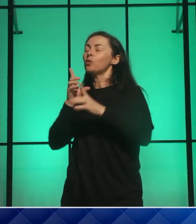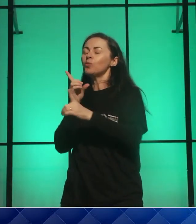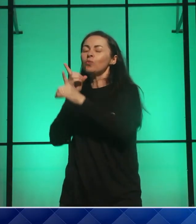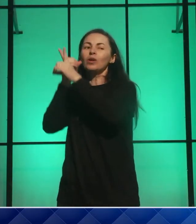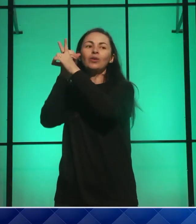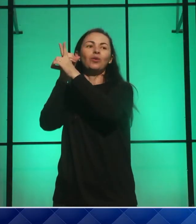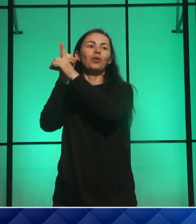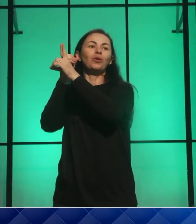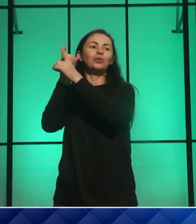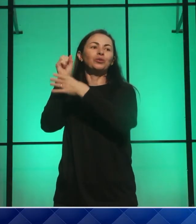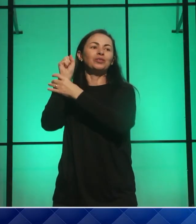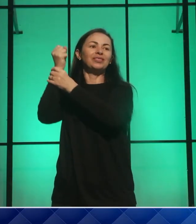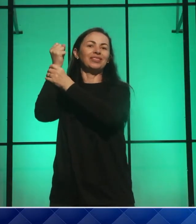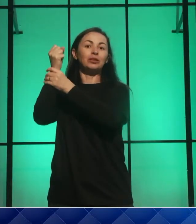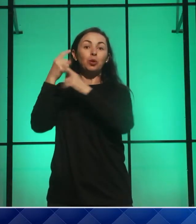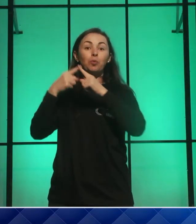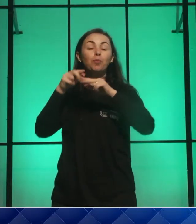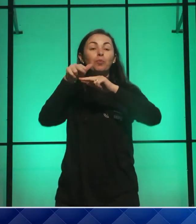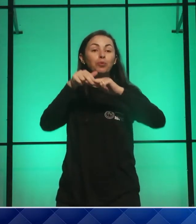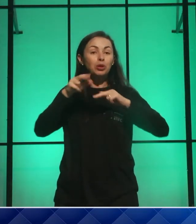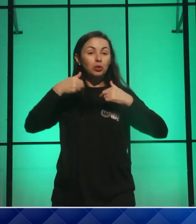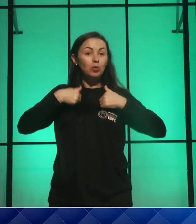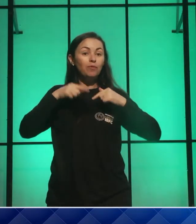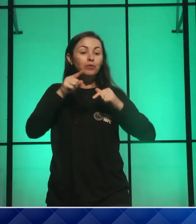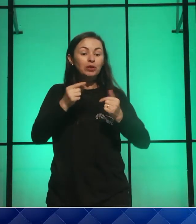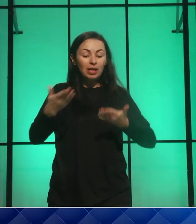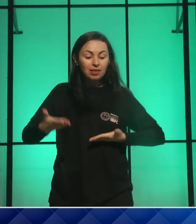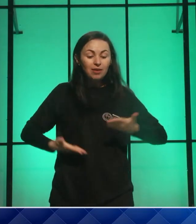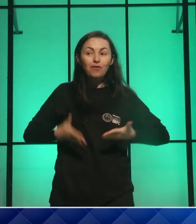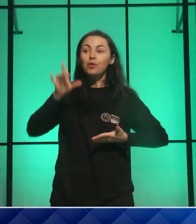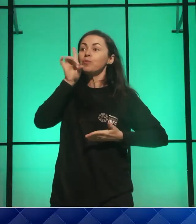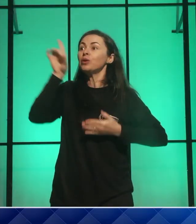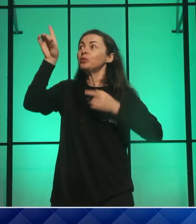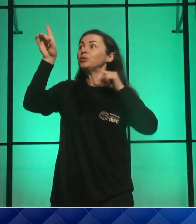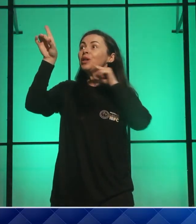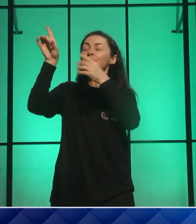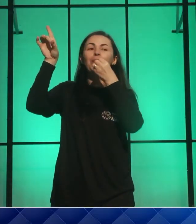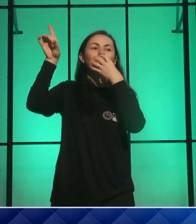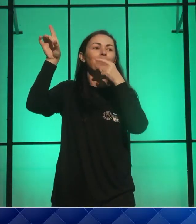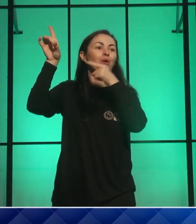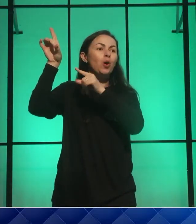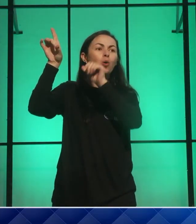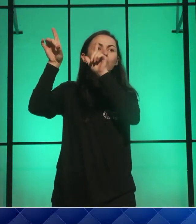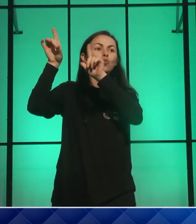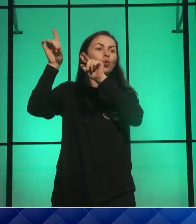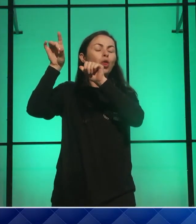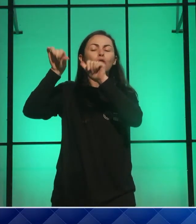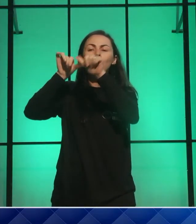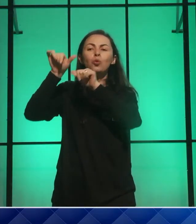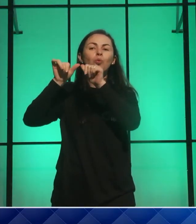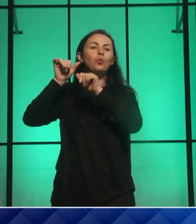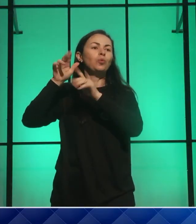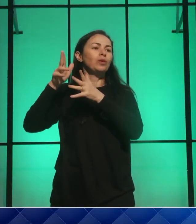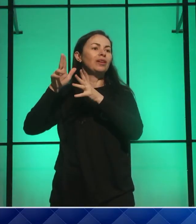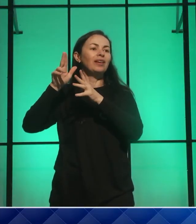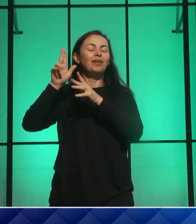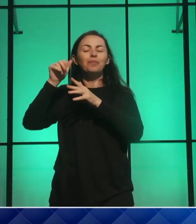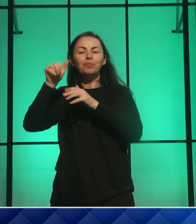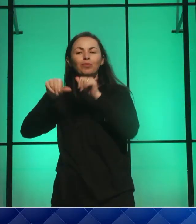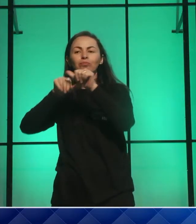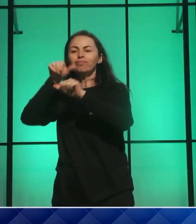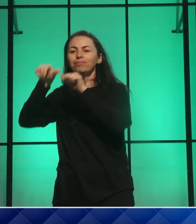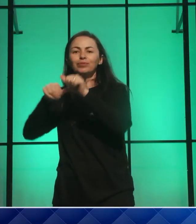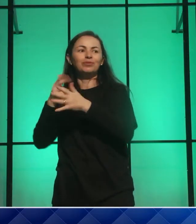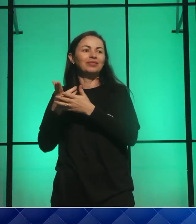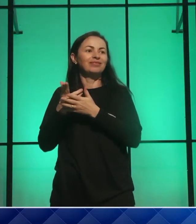você servimos a um Deus que é bom, e Ele não muda, Ele continua, Ele permanece sendo